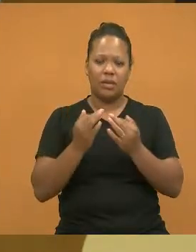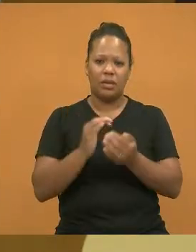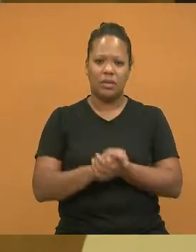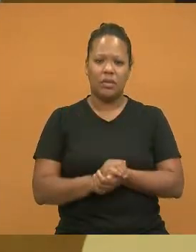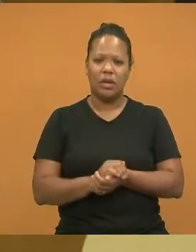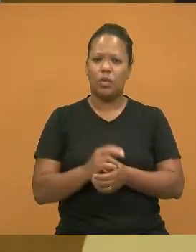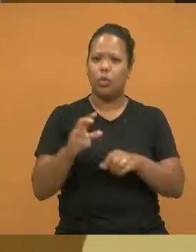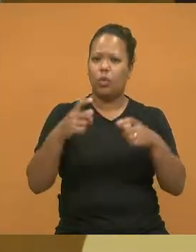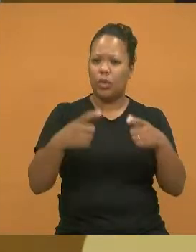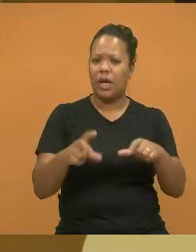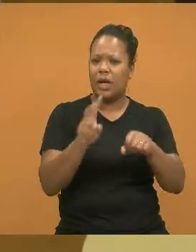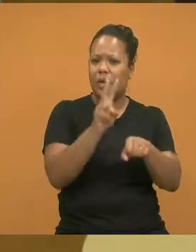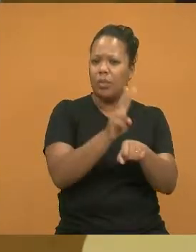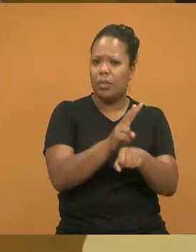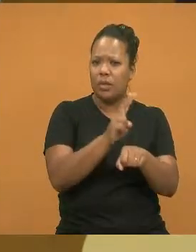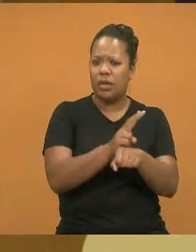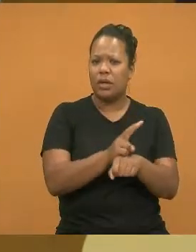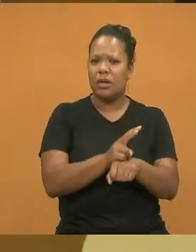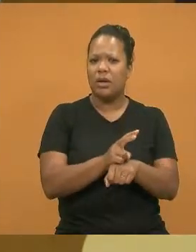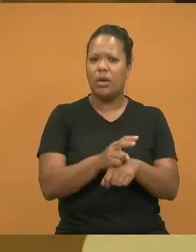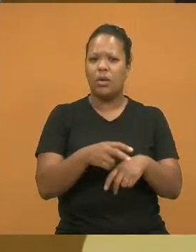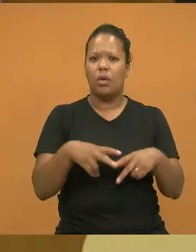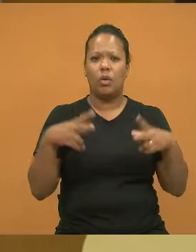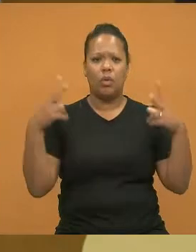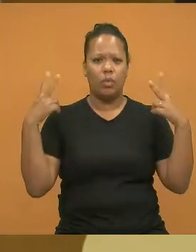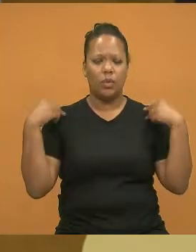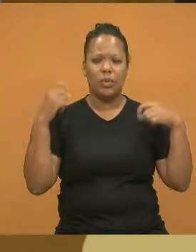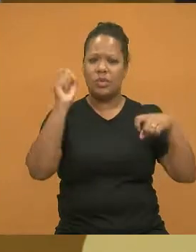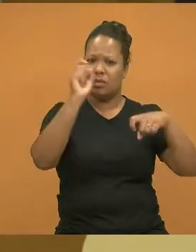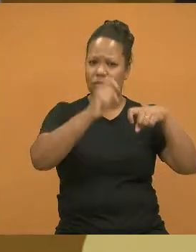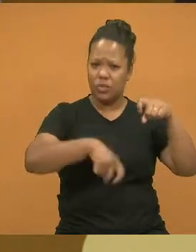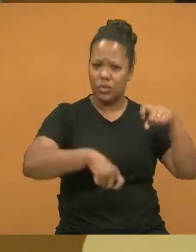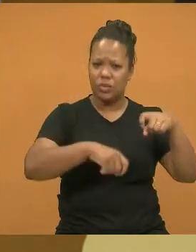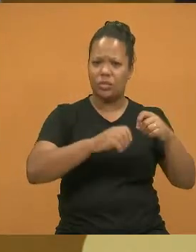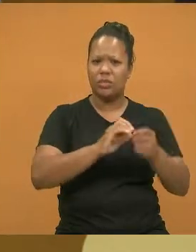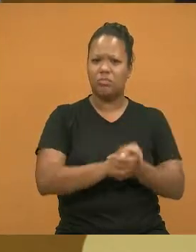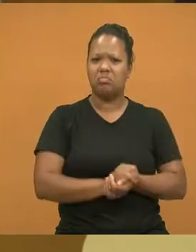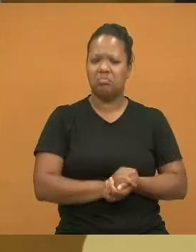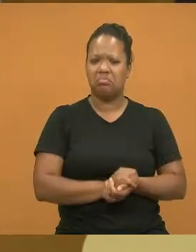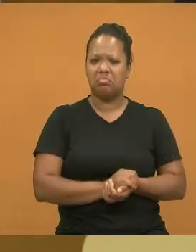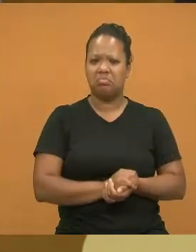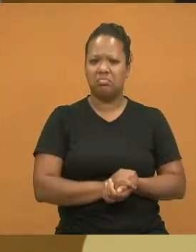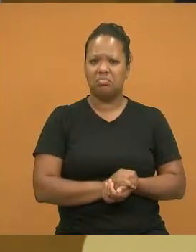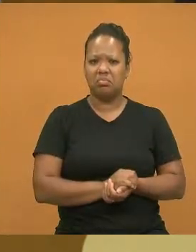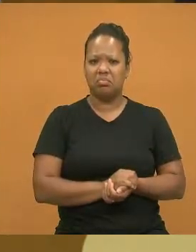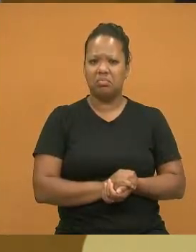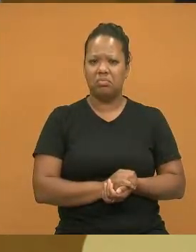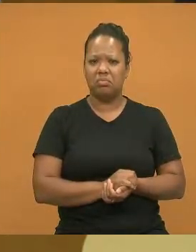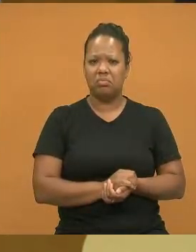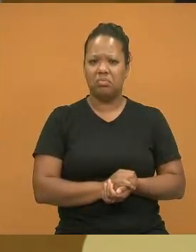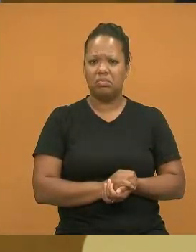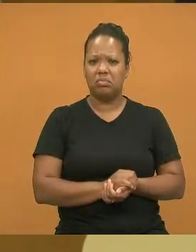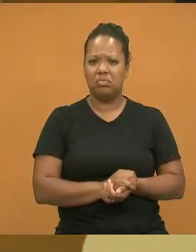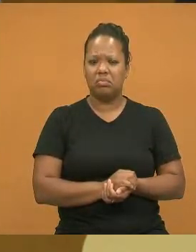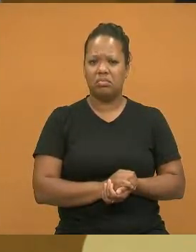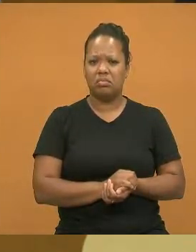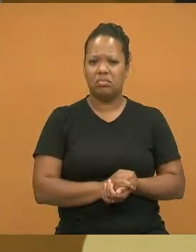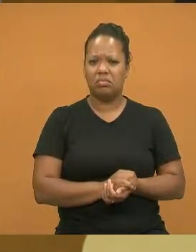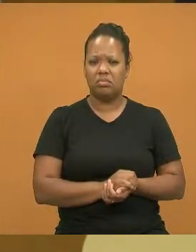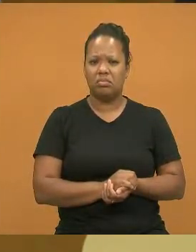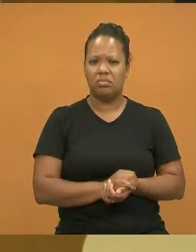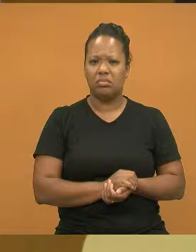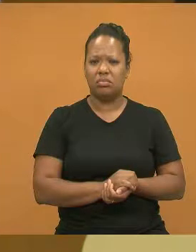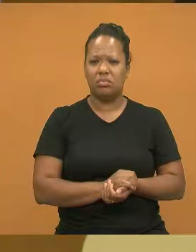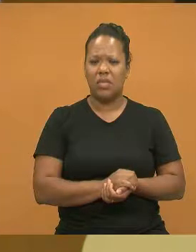ser protegida, ela foi abusada por um bandido. Vou usar, eu estou me segurando para não falar aí uma